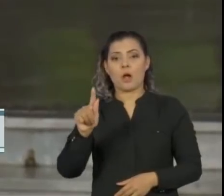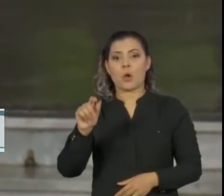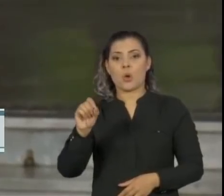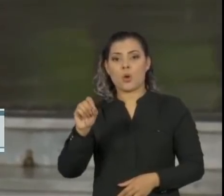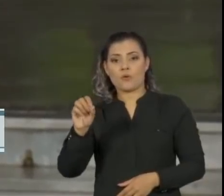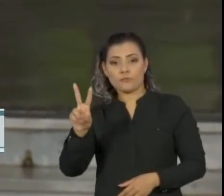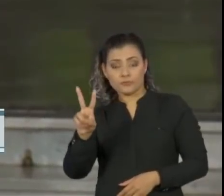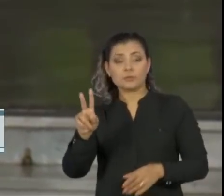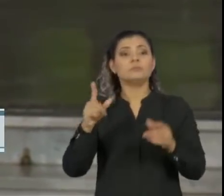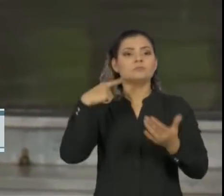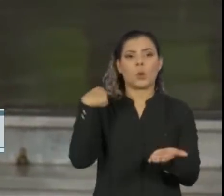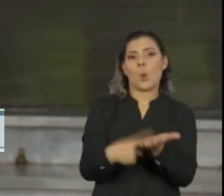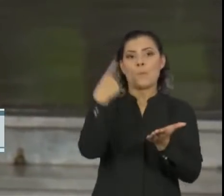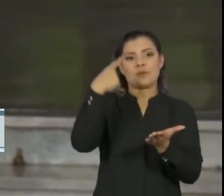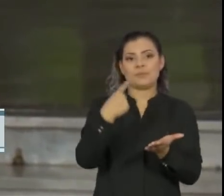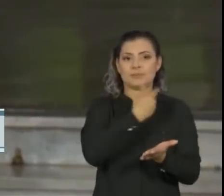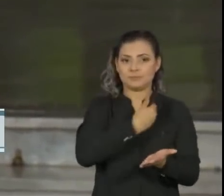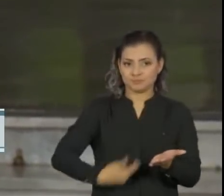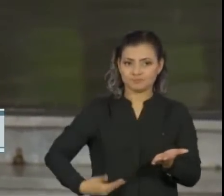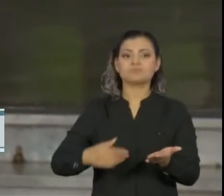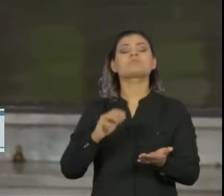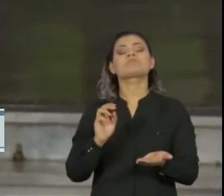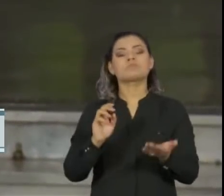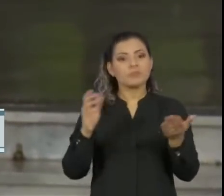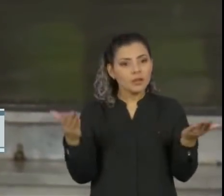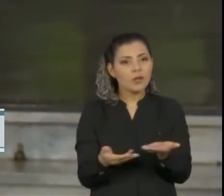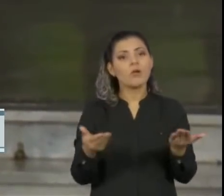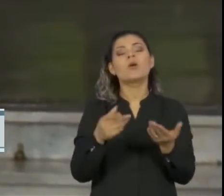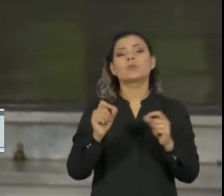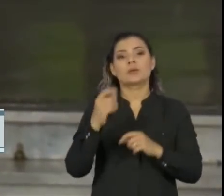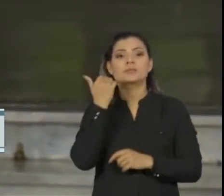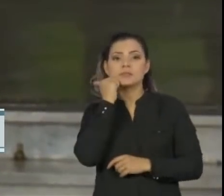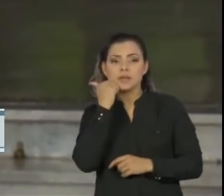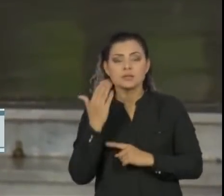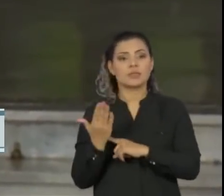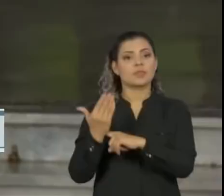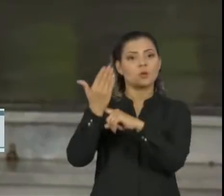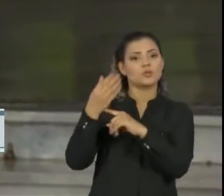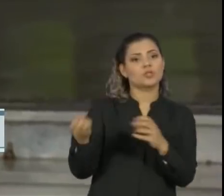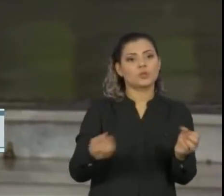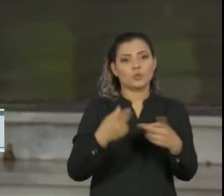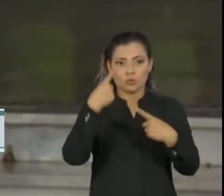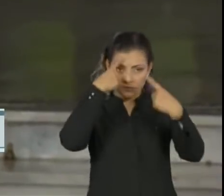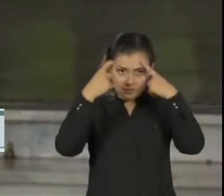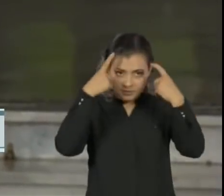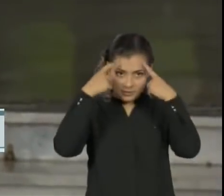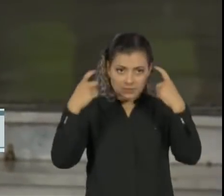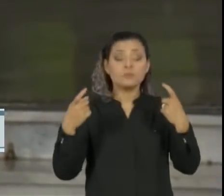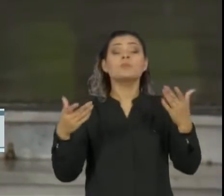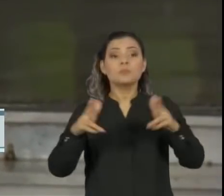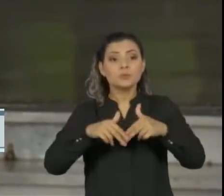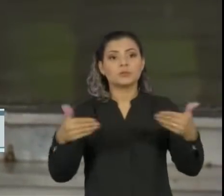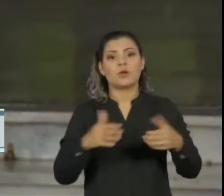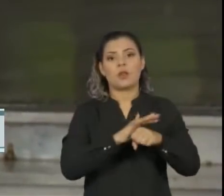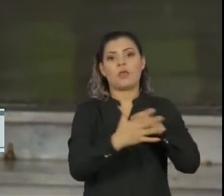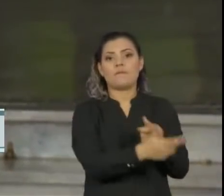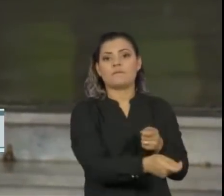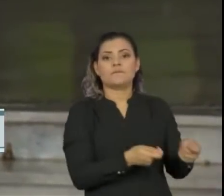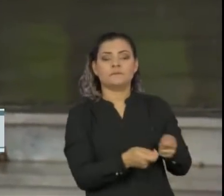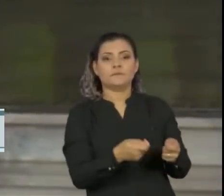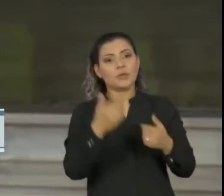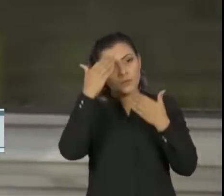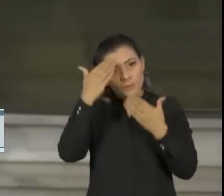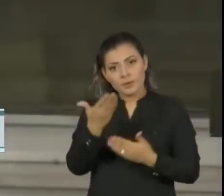esse compromisso do governo do Estado de São Paulo com a ciência, a tecnologia e inovação no combate ao coronavírus.